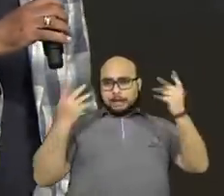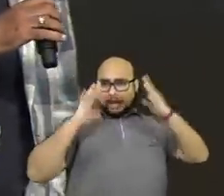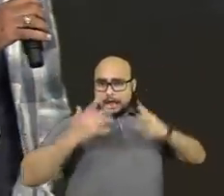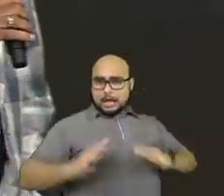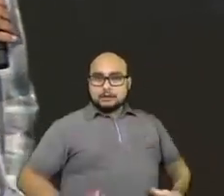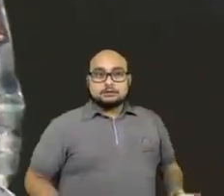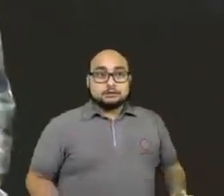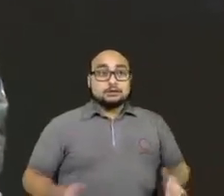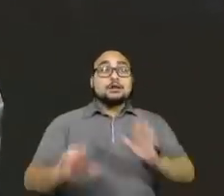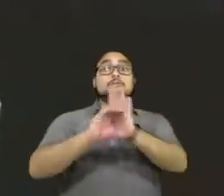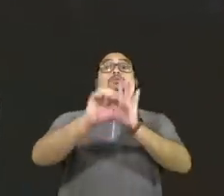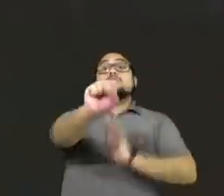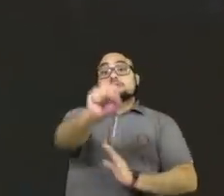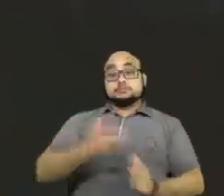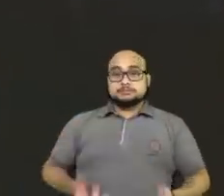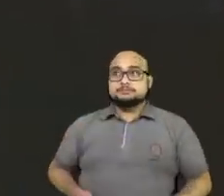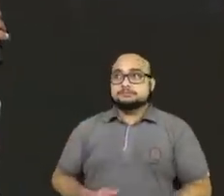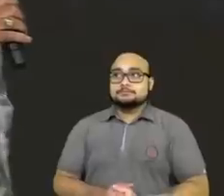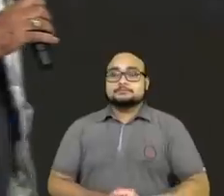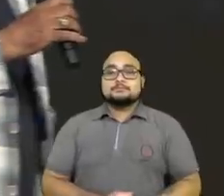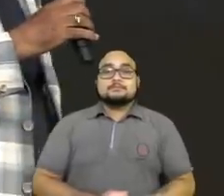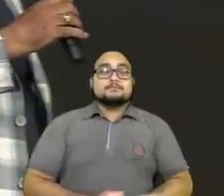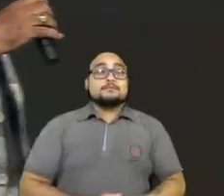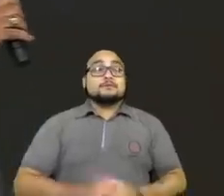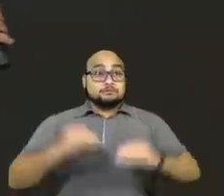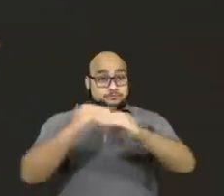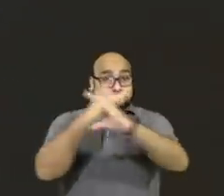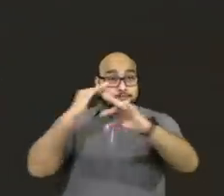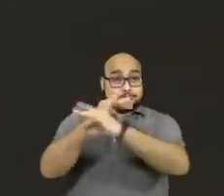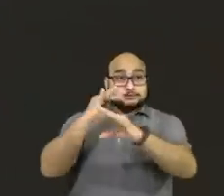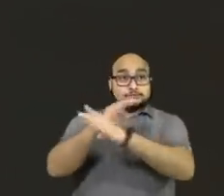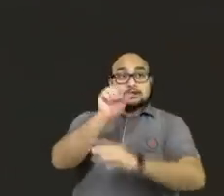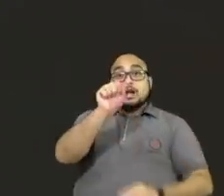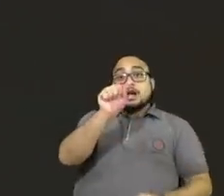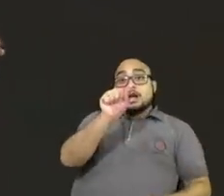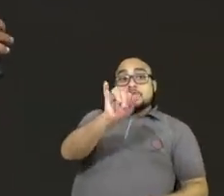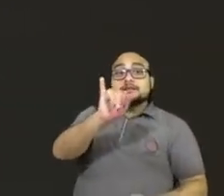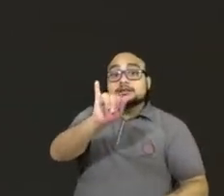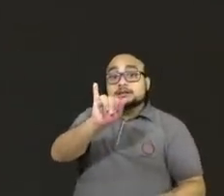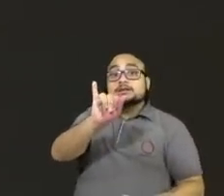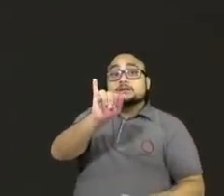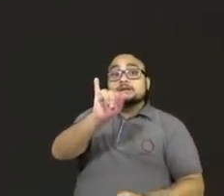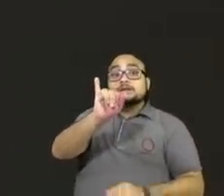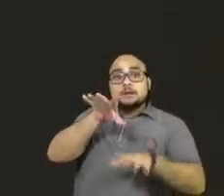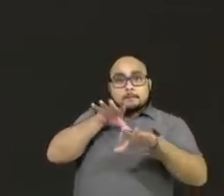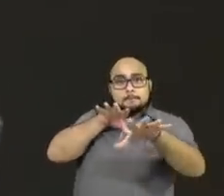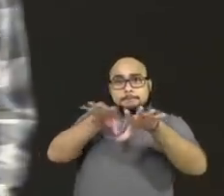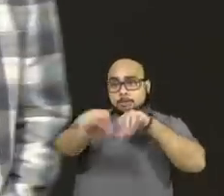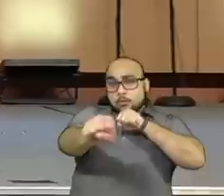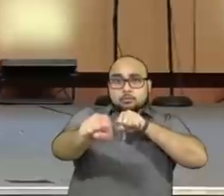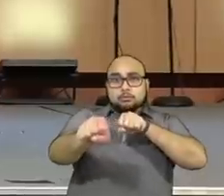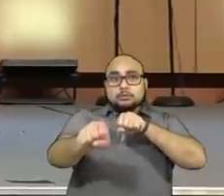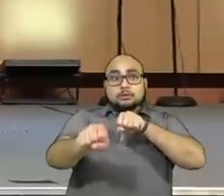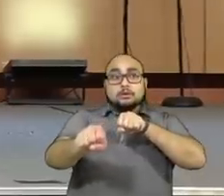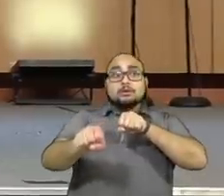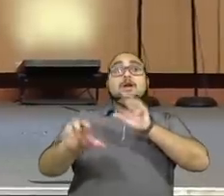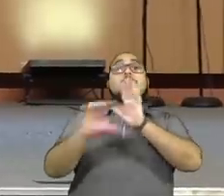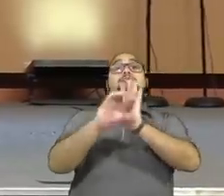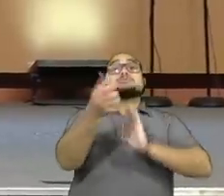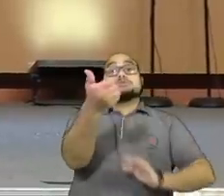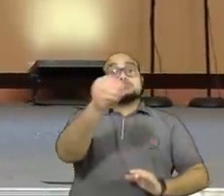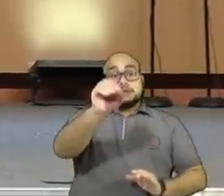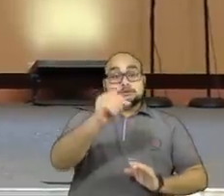Capítulo 8 de Josué. A cidade de Ai é tomada. Capítulo 10 de Josué, outro